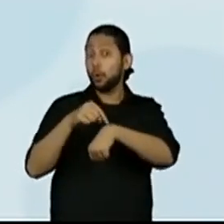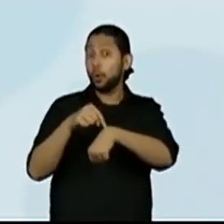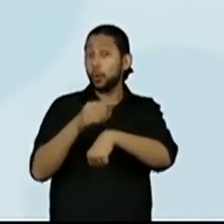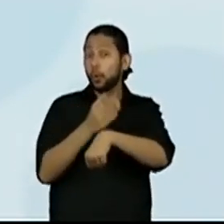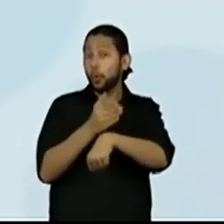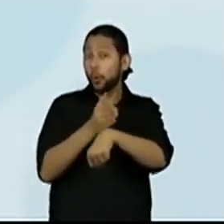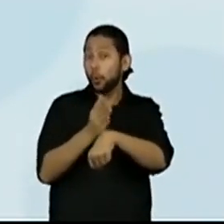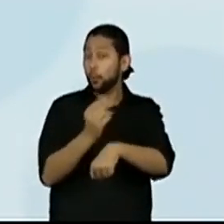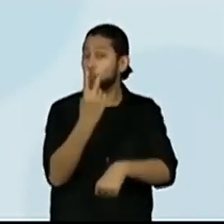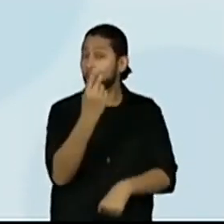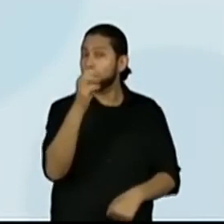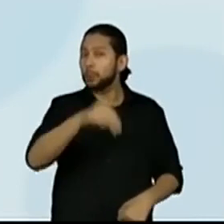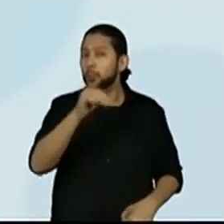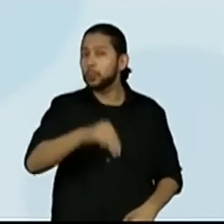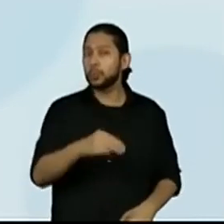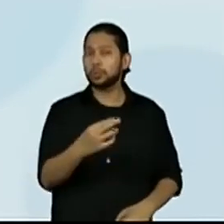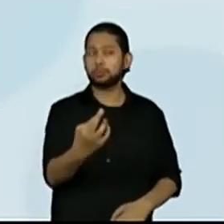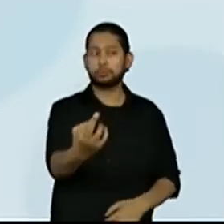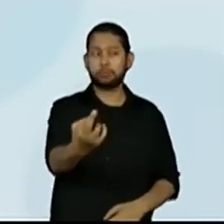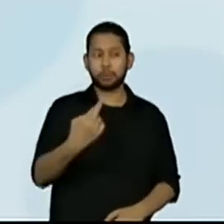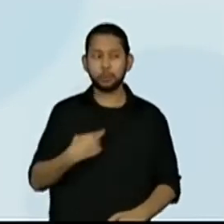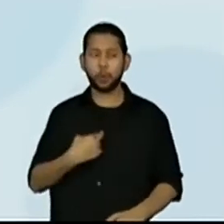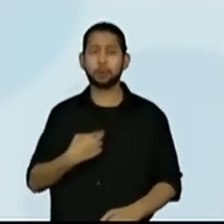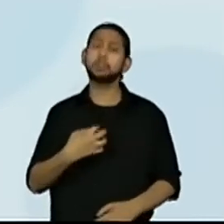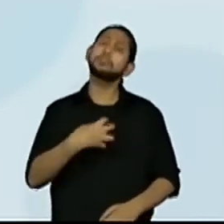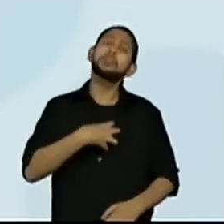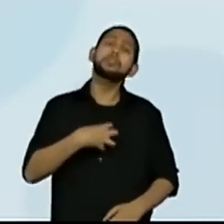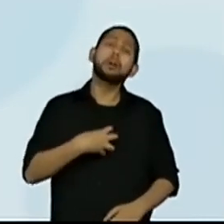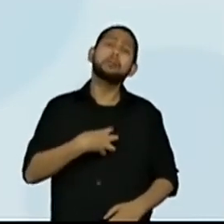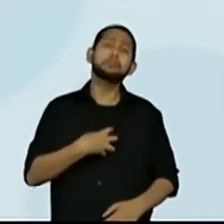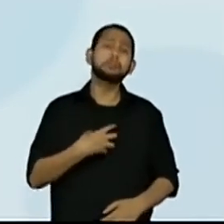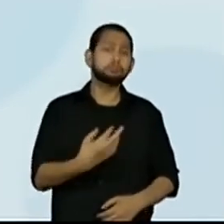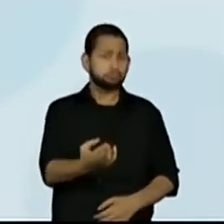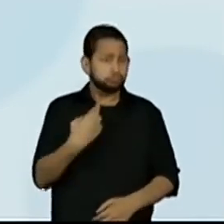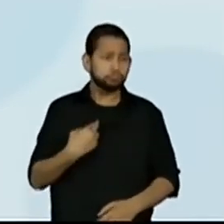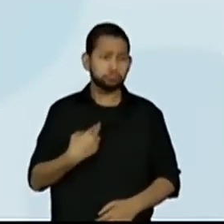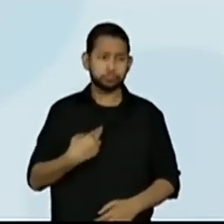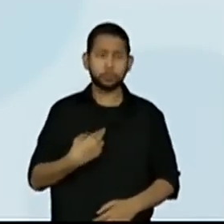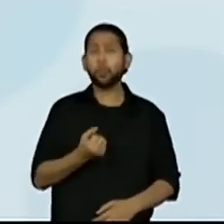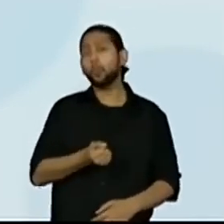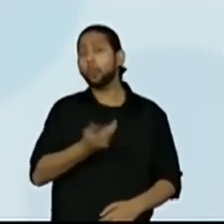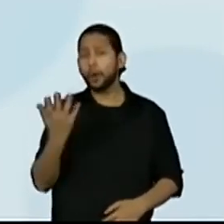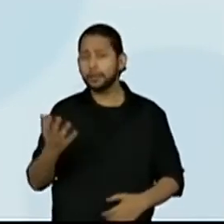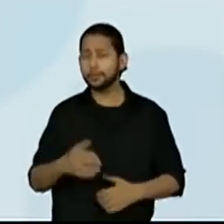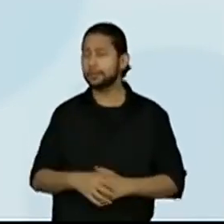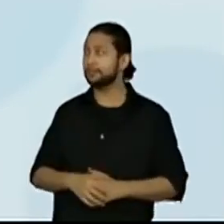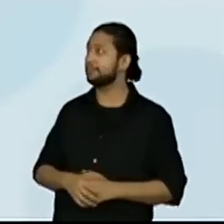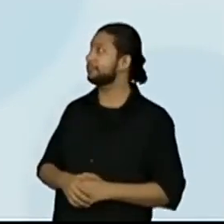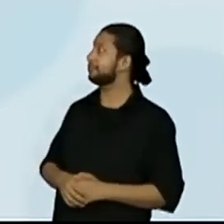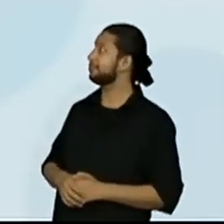responder, falar, tirar algumas dúvidas, ok?